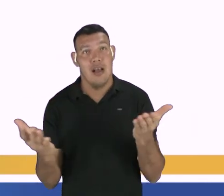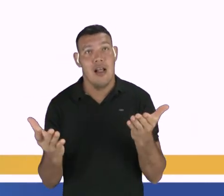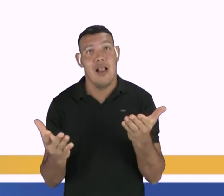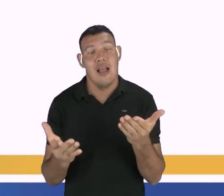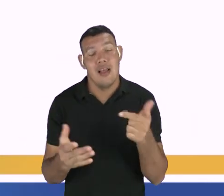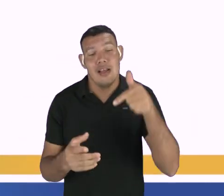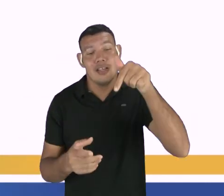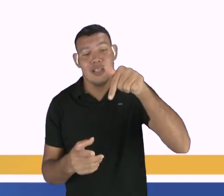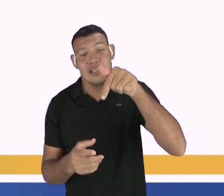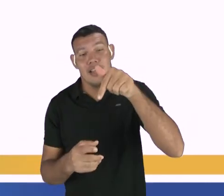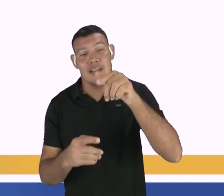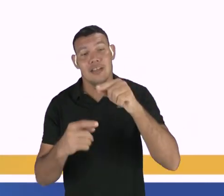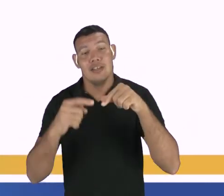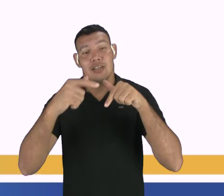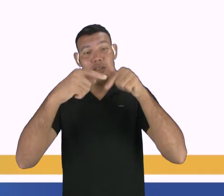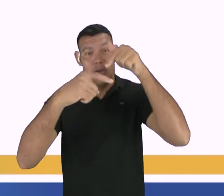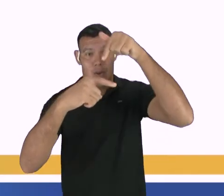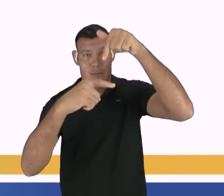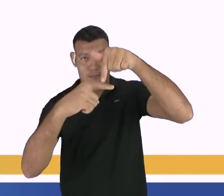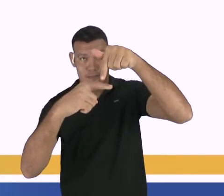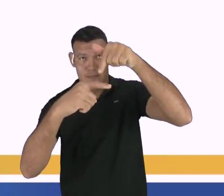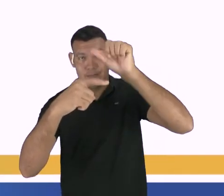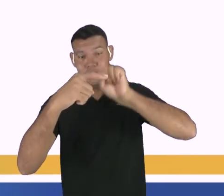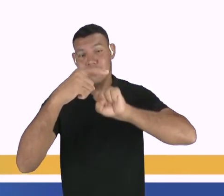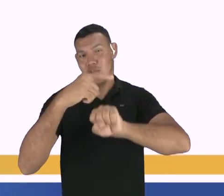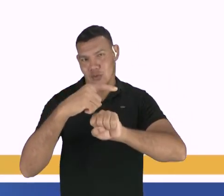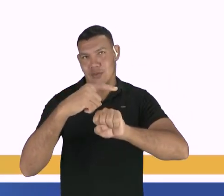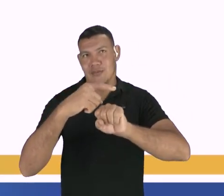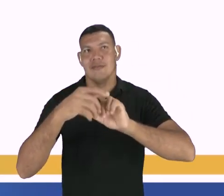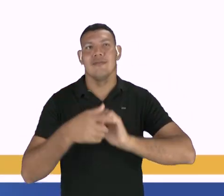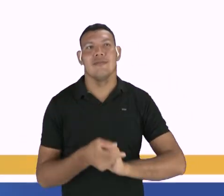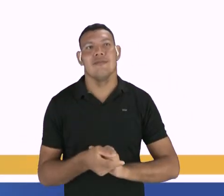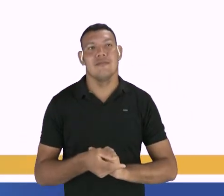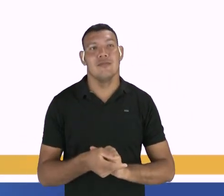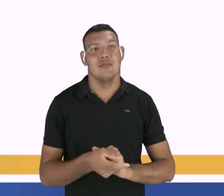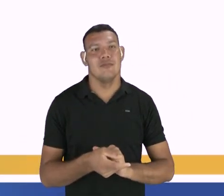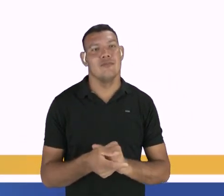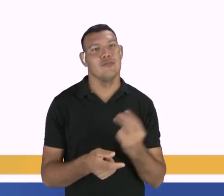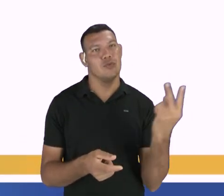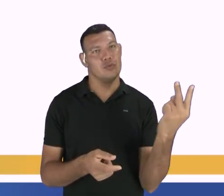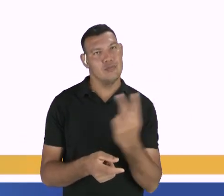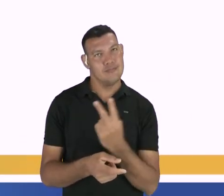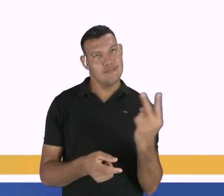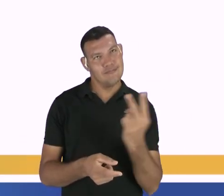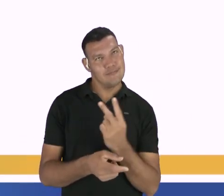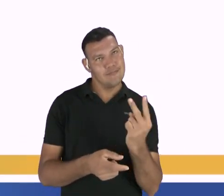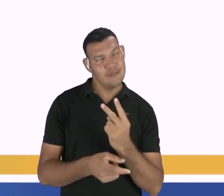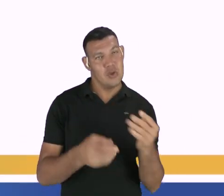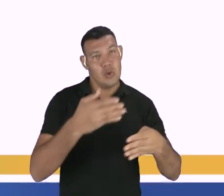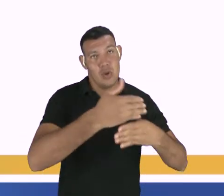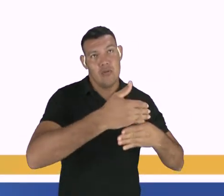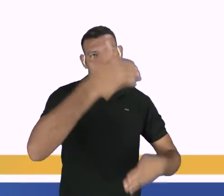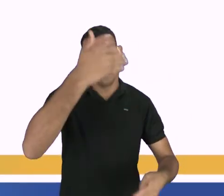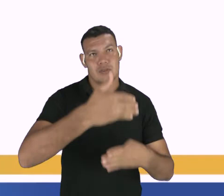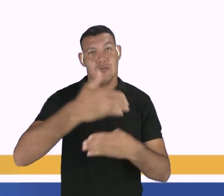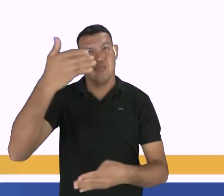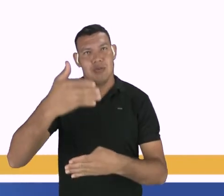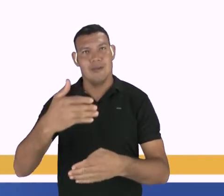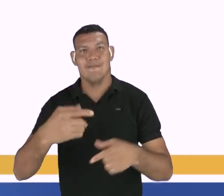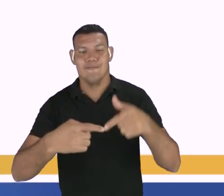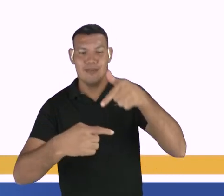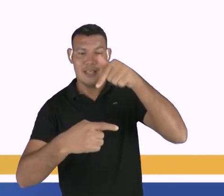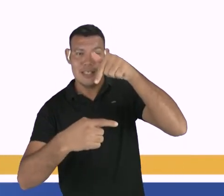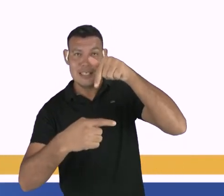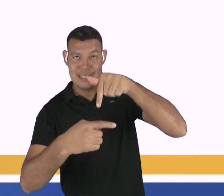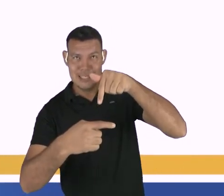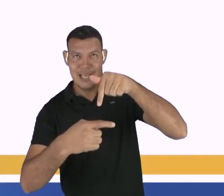fração do muro que já foi construído. Ou seja, os dois construíram 7/8 do total do muro. E como o